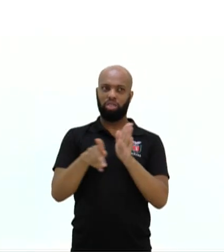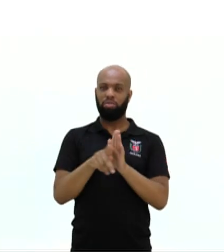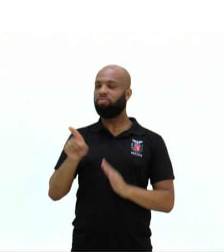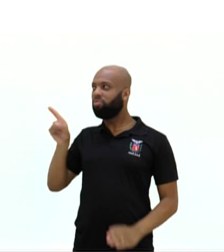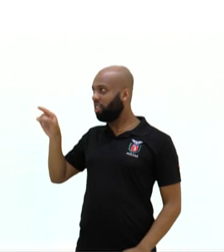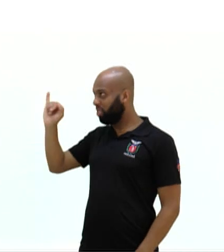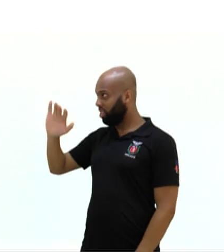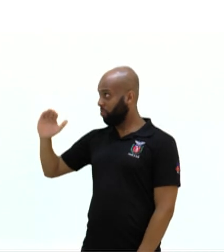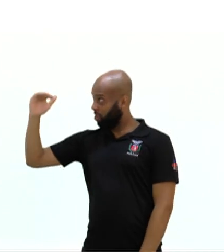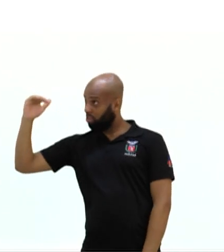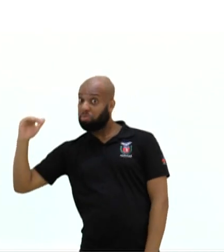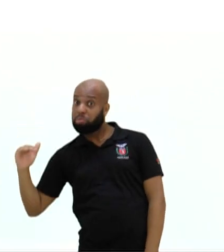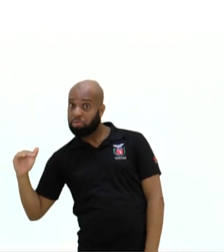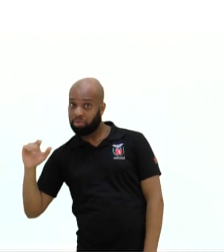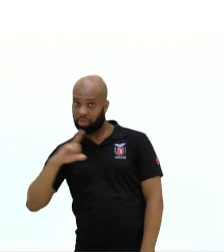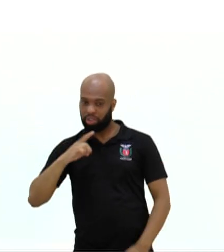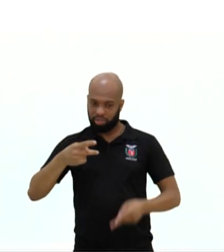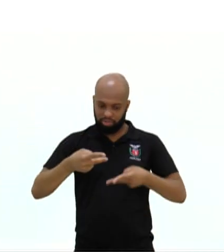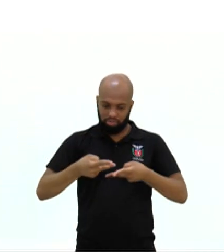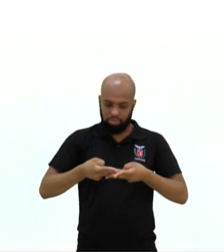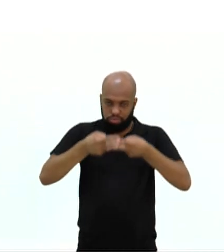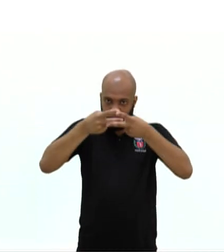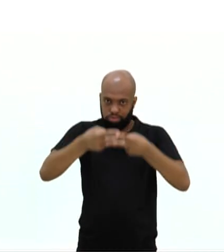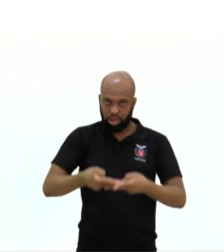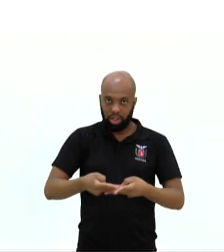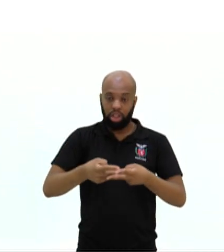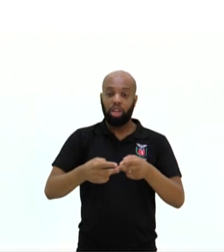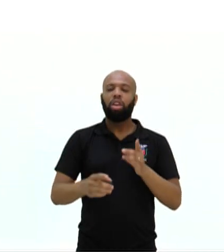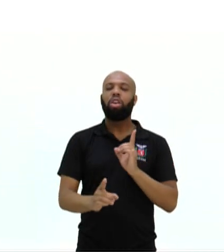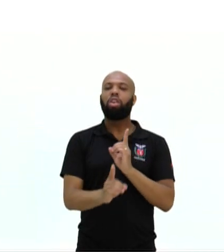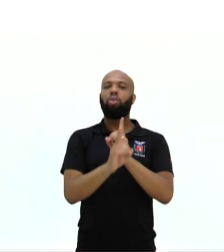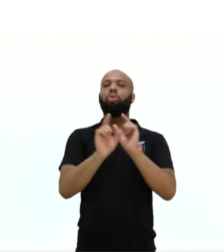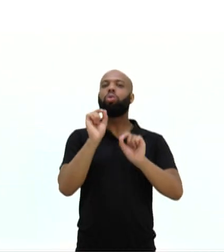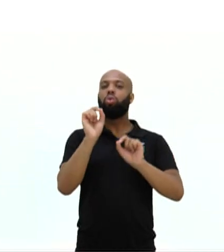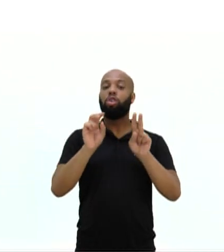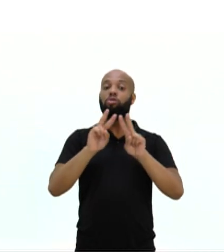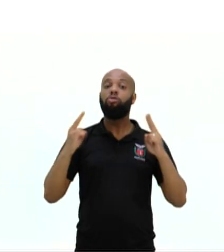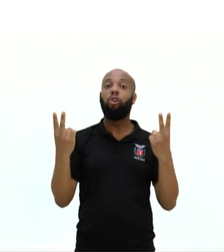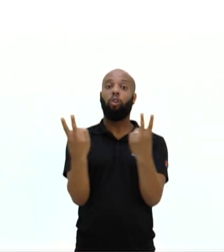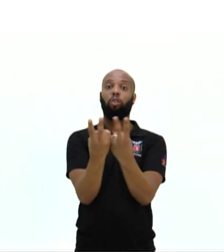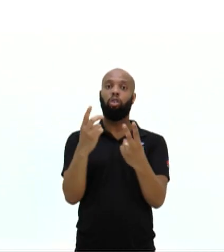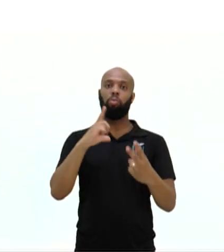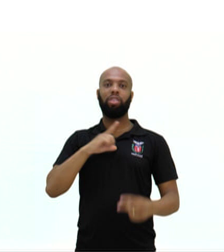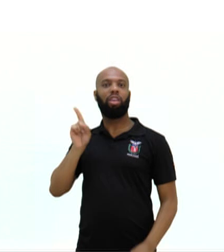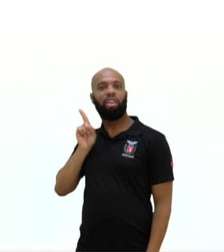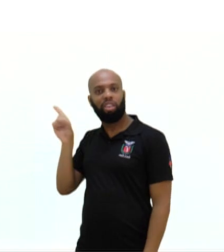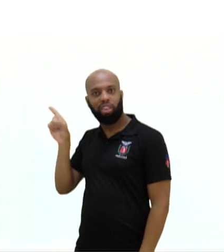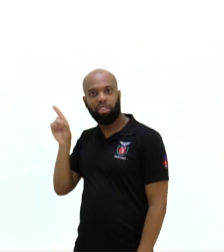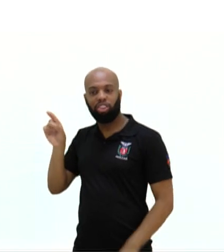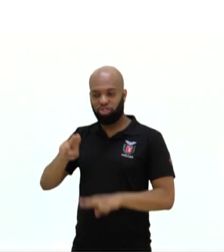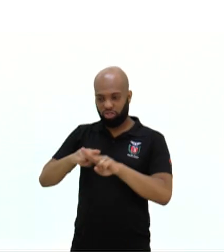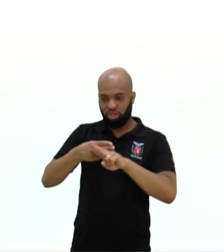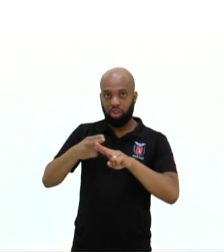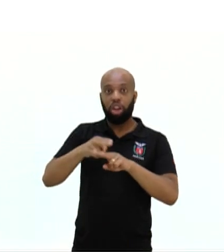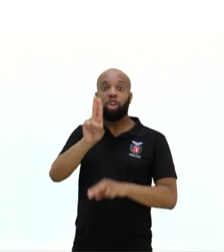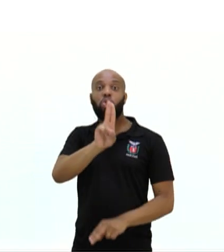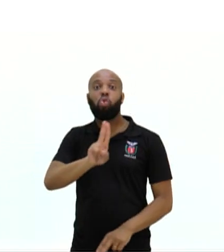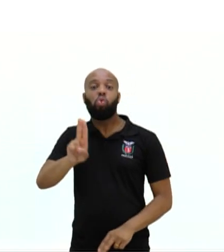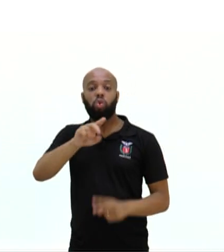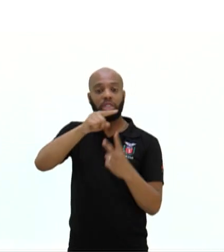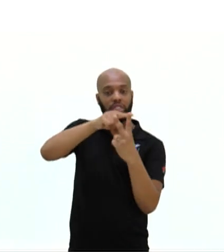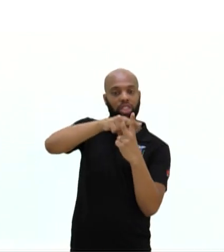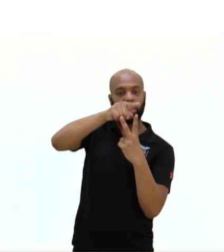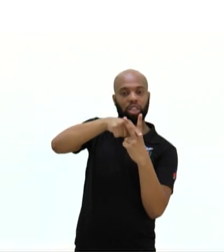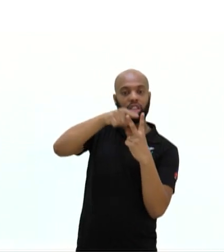dessa figura abaixo, certo? Calcule o volume de chocolate contido nessa barra. E olha lá, utilizem o raiz de